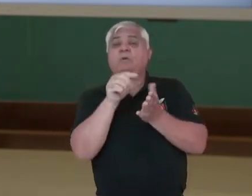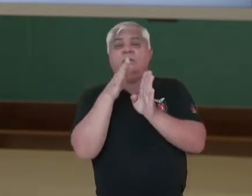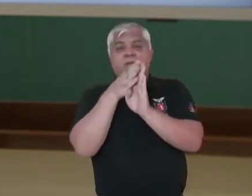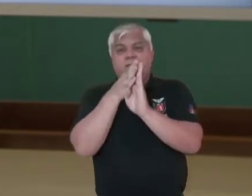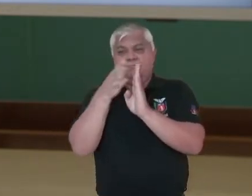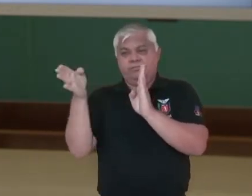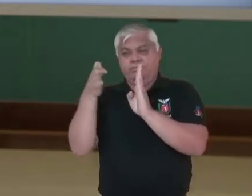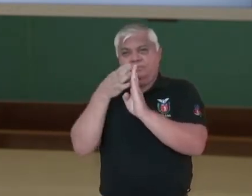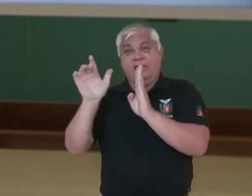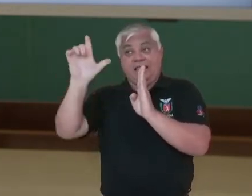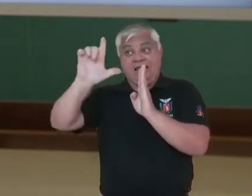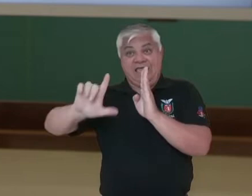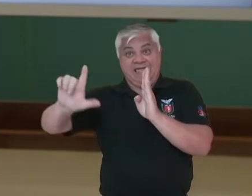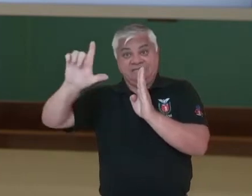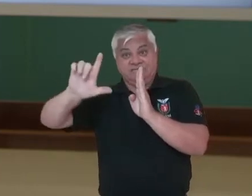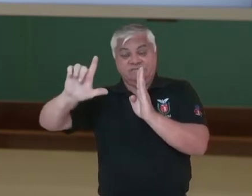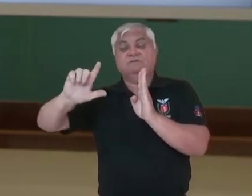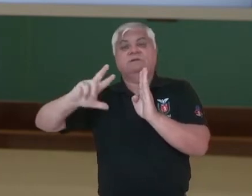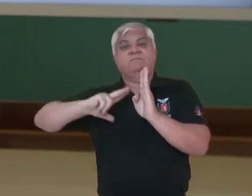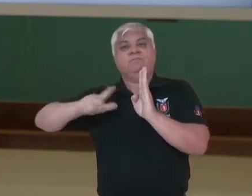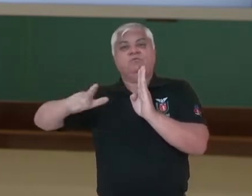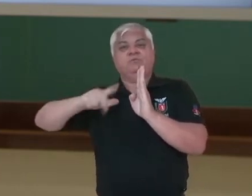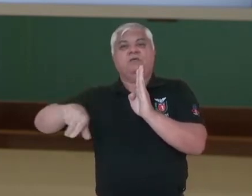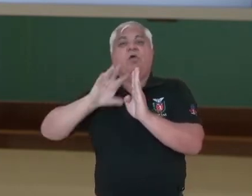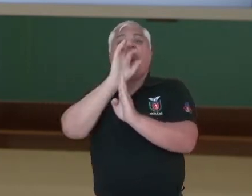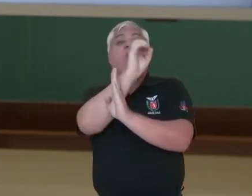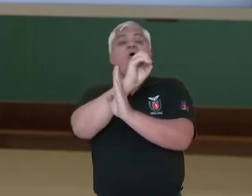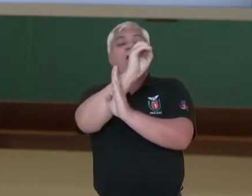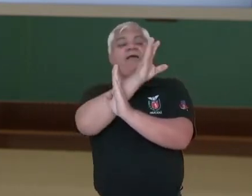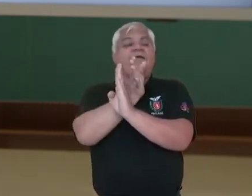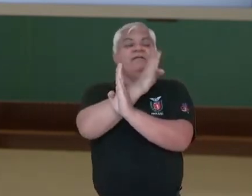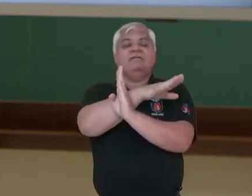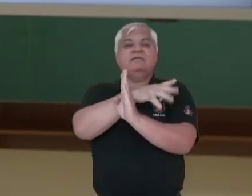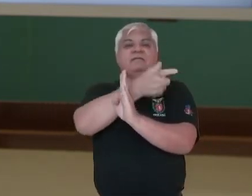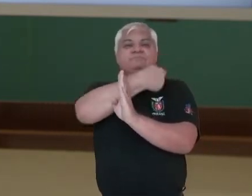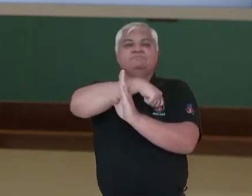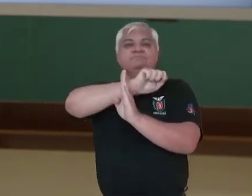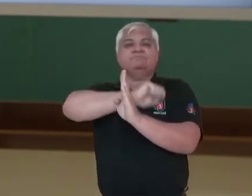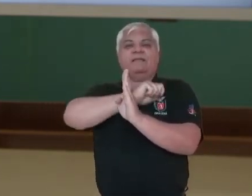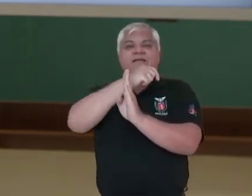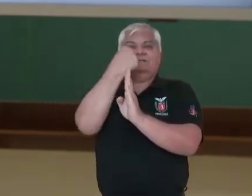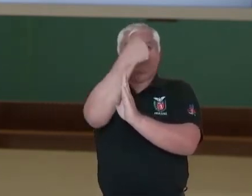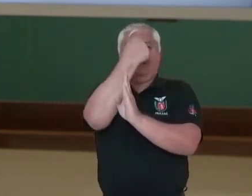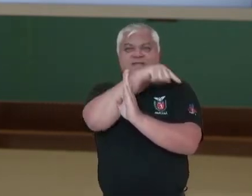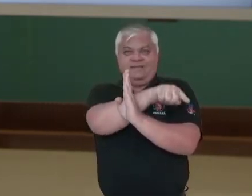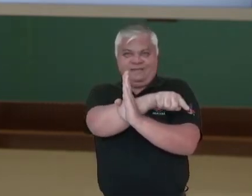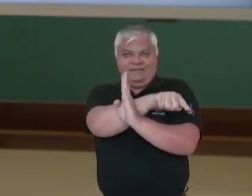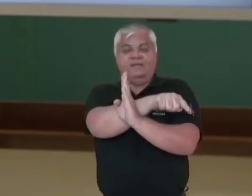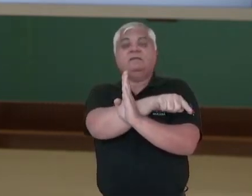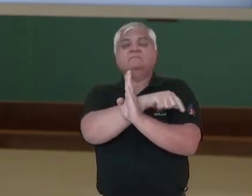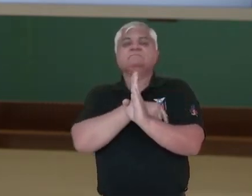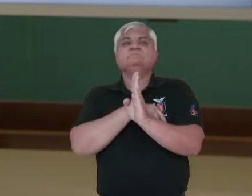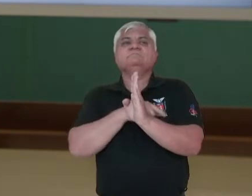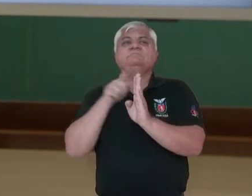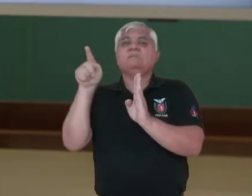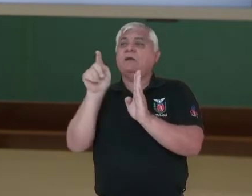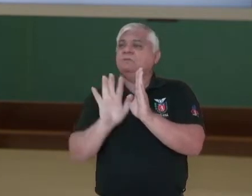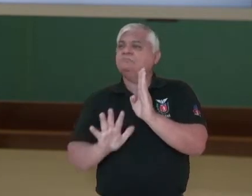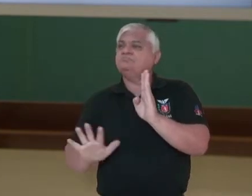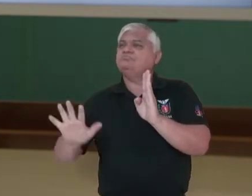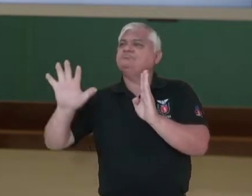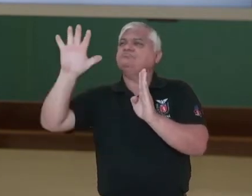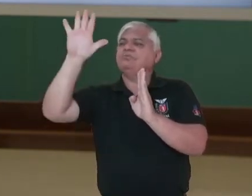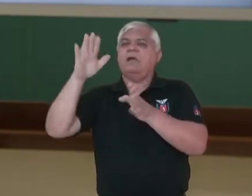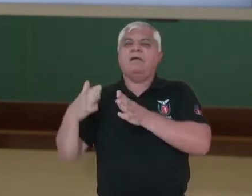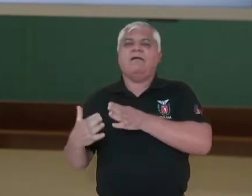para leste seria de Portugal e para oeste seria da Espanha. Então, quando eles chegaram aqui, pelo Tratado de Tordesilhas,